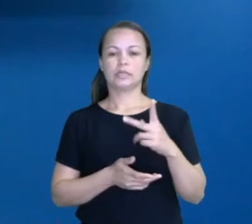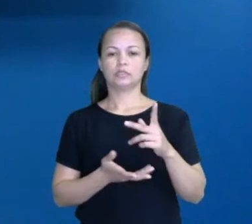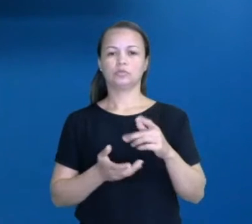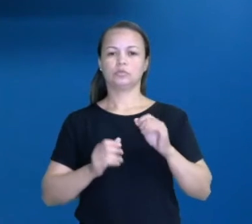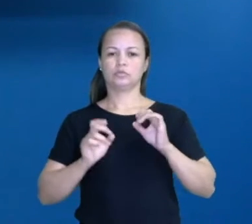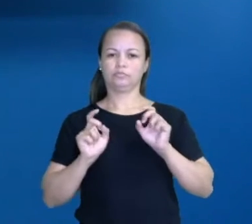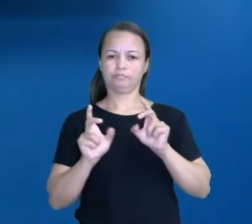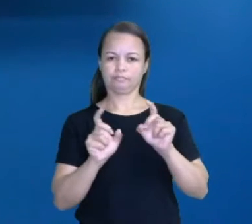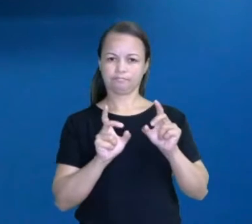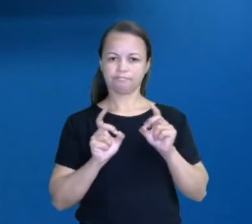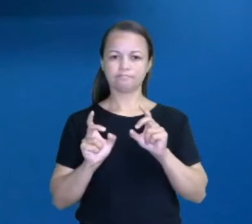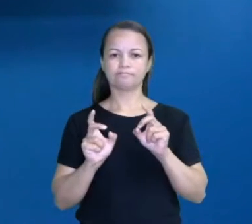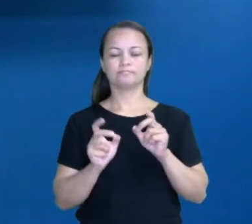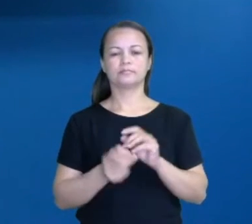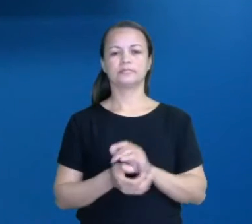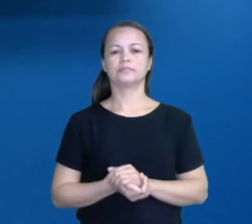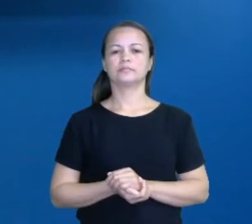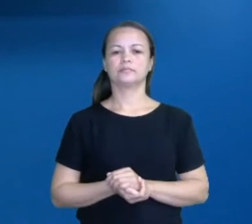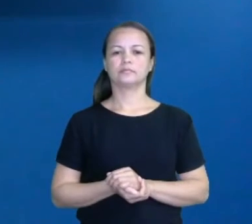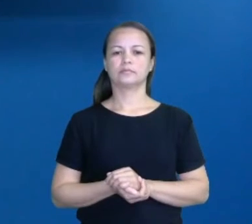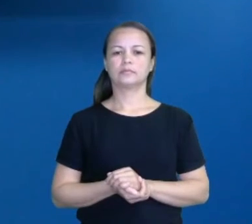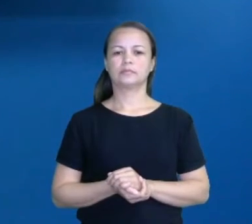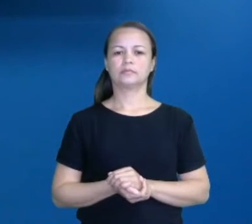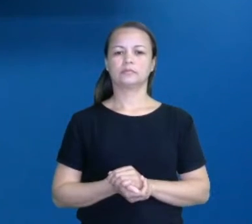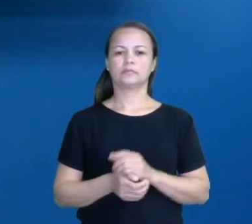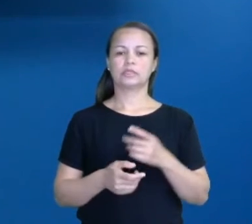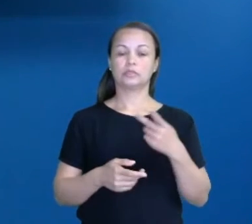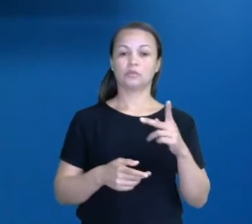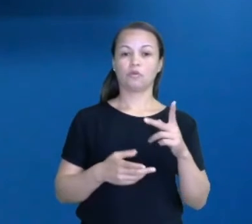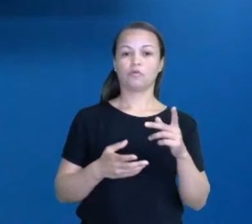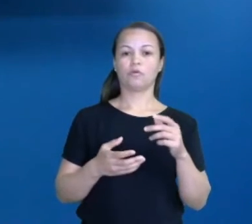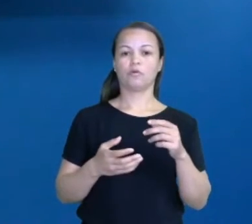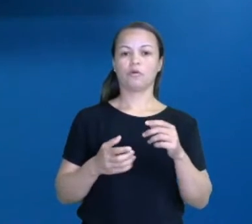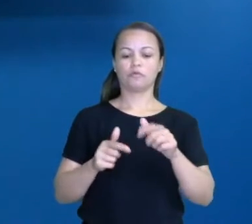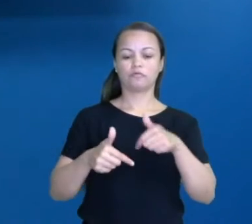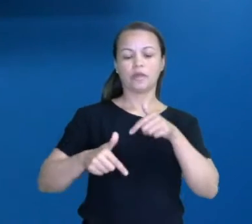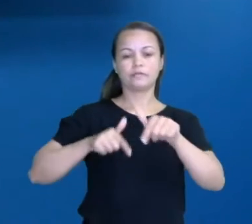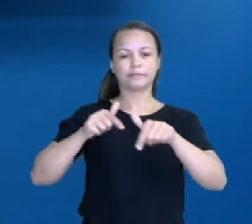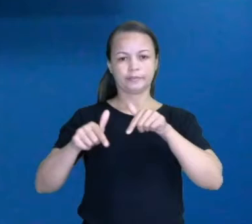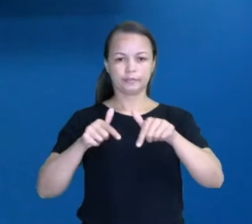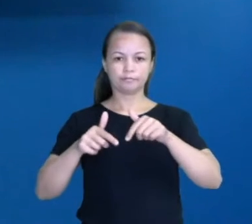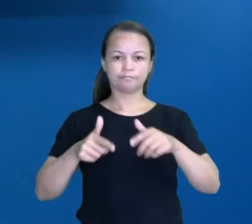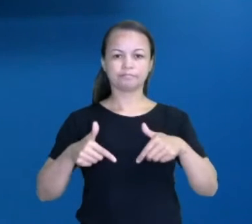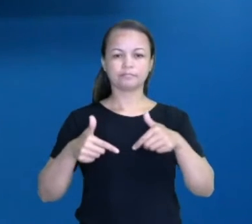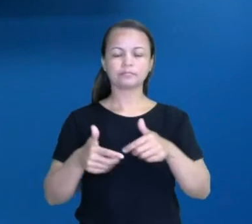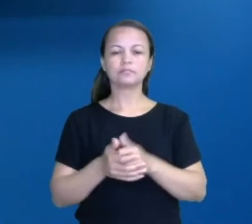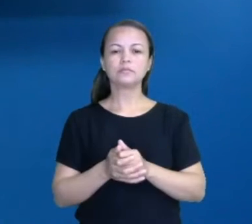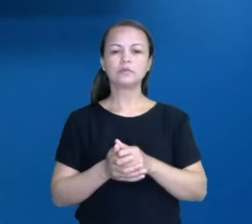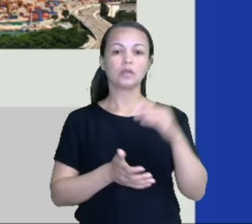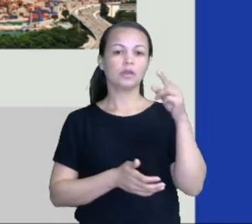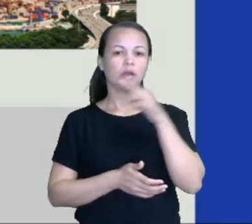seu comércio, na sua oferta de serviços. Ok. O rápido